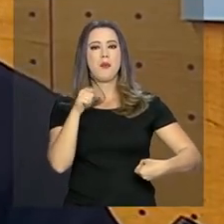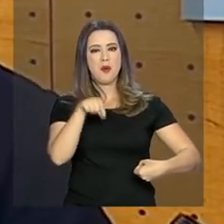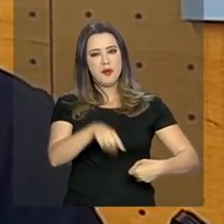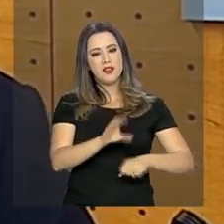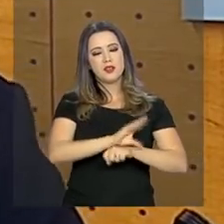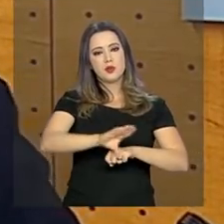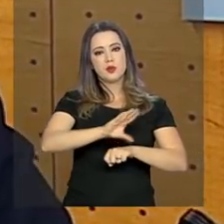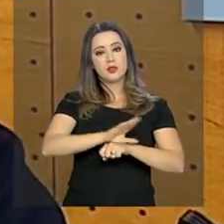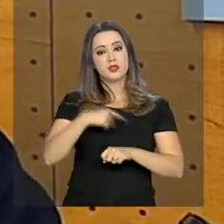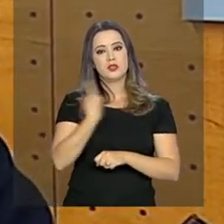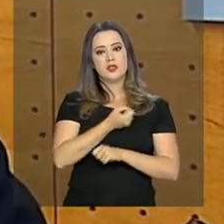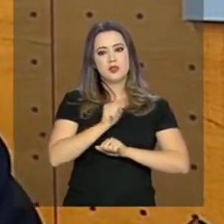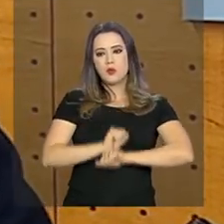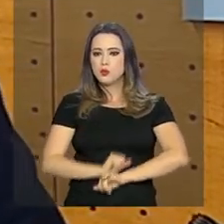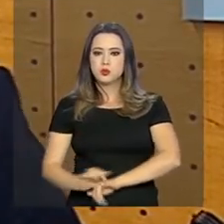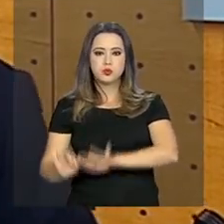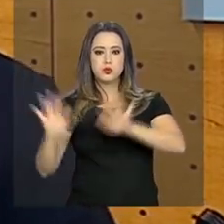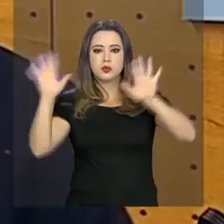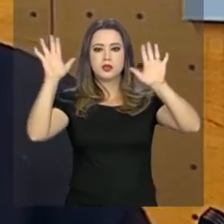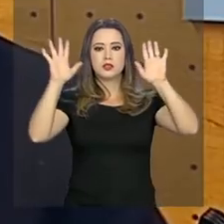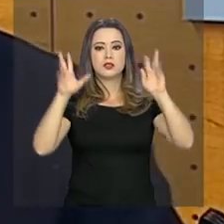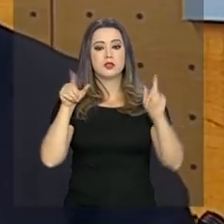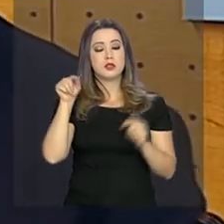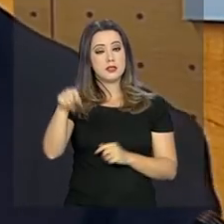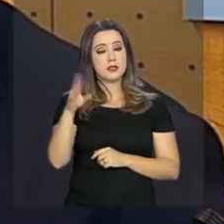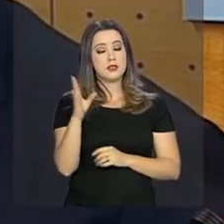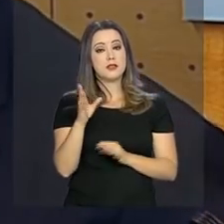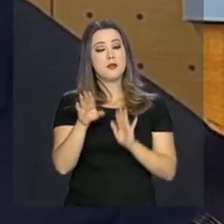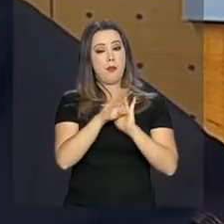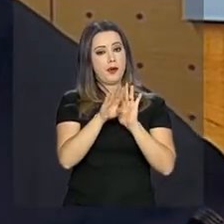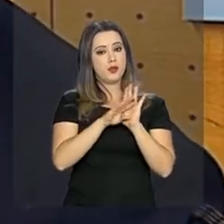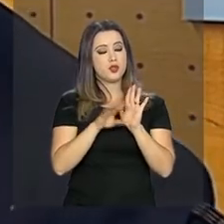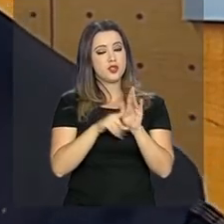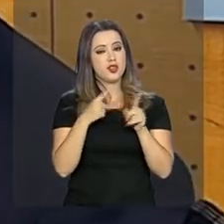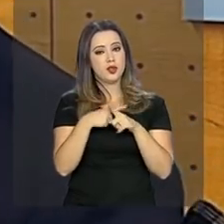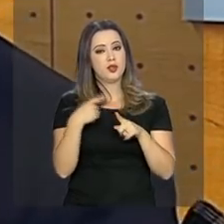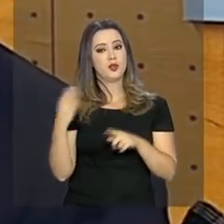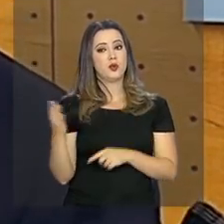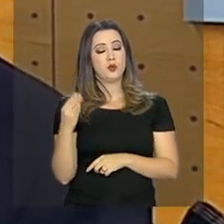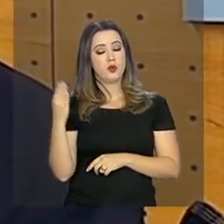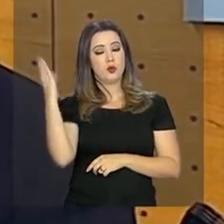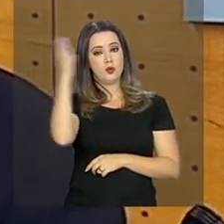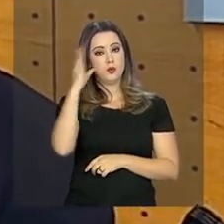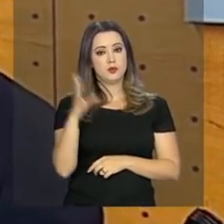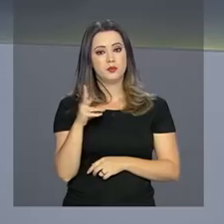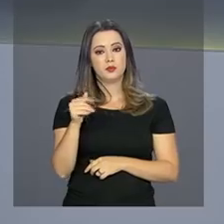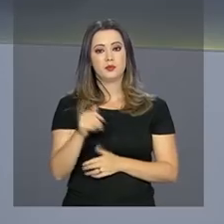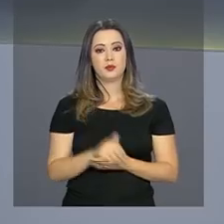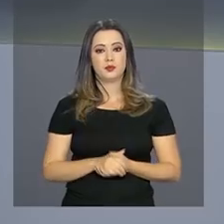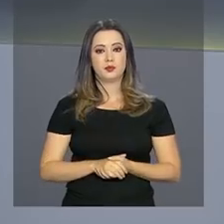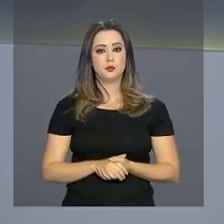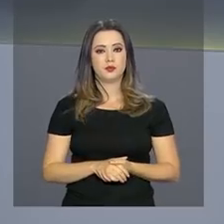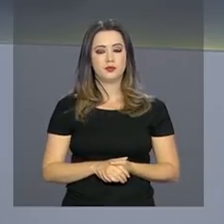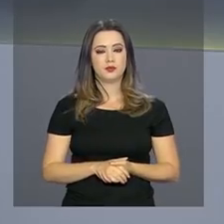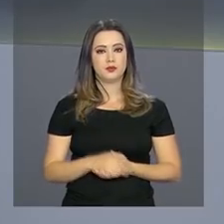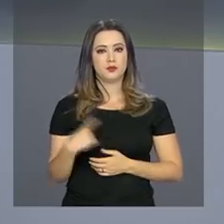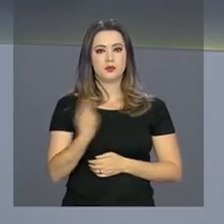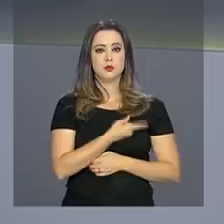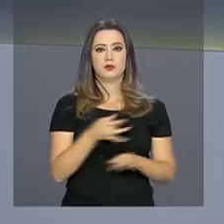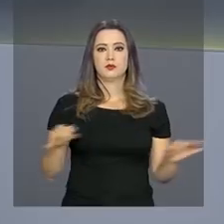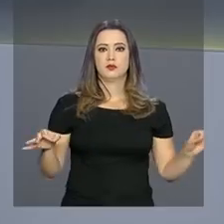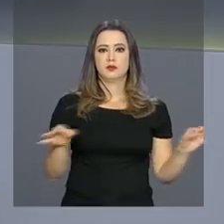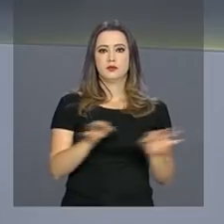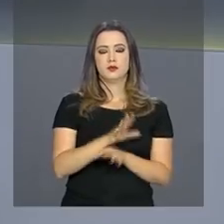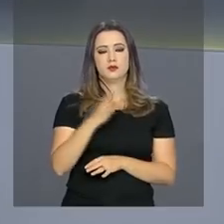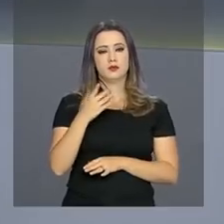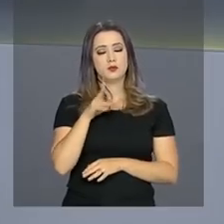projeto diante do enorme sucesso que ele tem causado a todos. Nós ficamos por